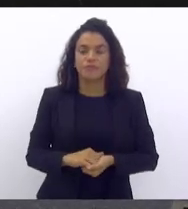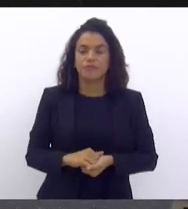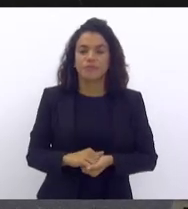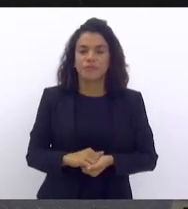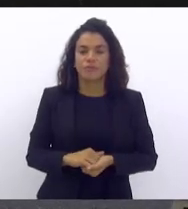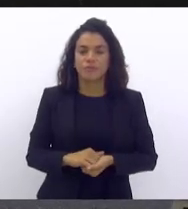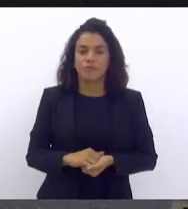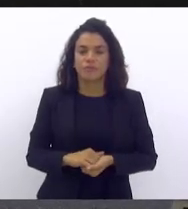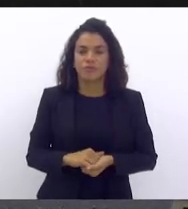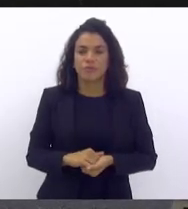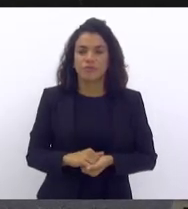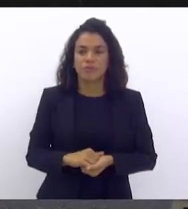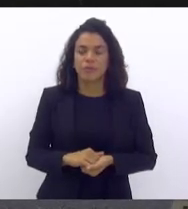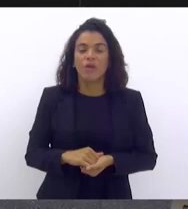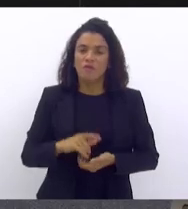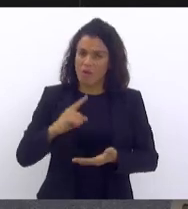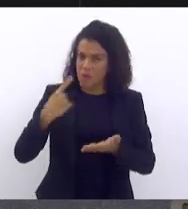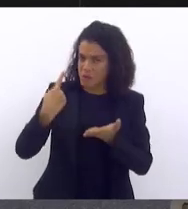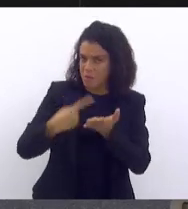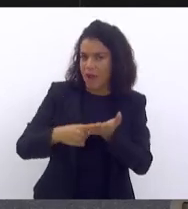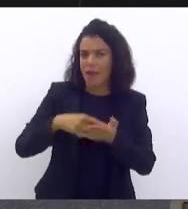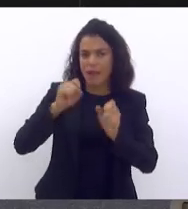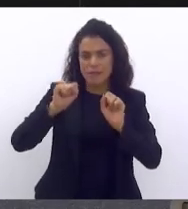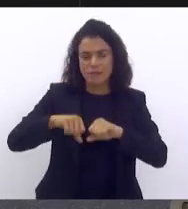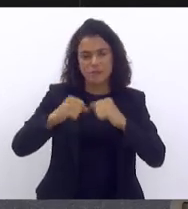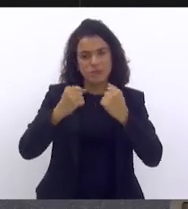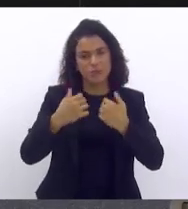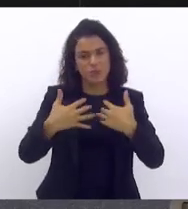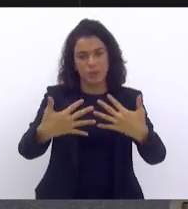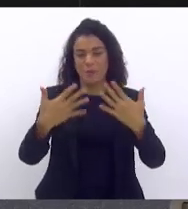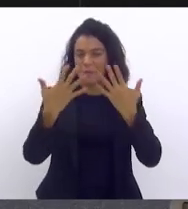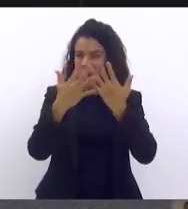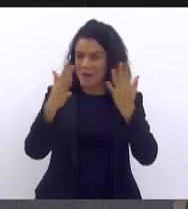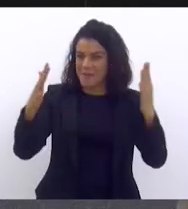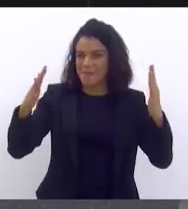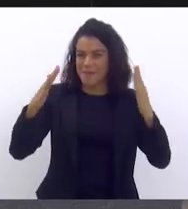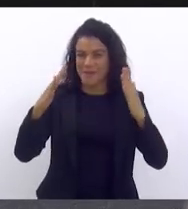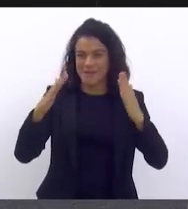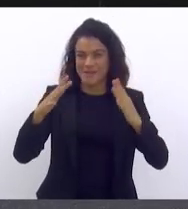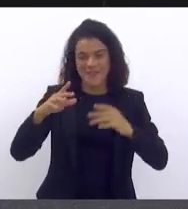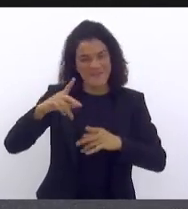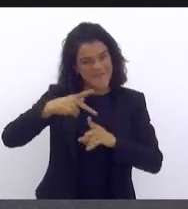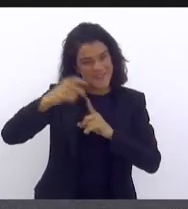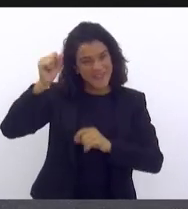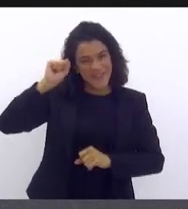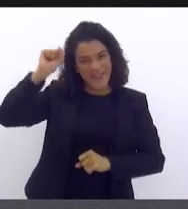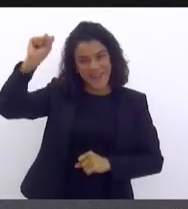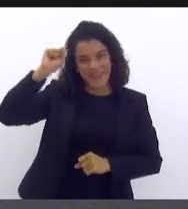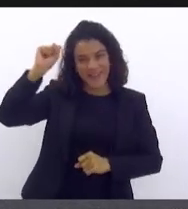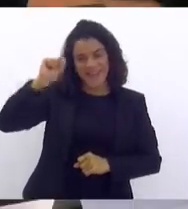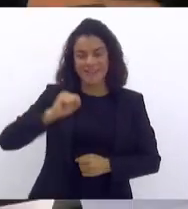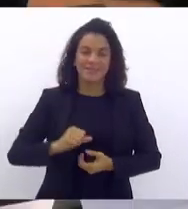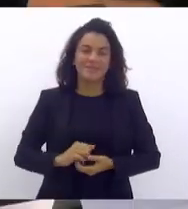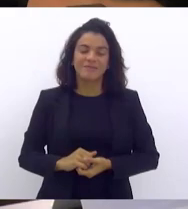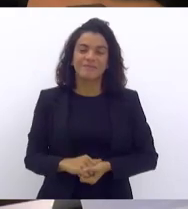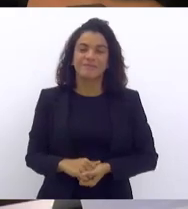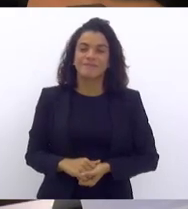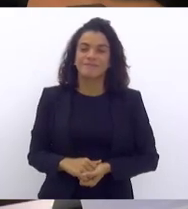Tá, deputada? Vamos marcar um cúmplice. Tá? Parabéns a todos. E a vitória.